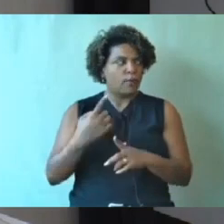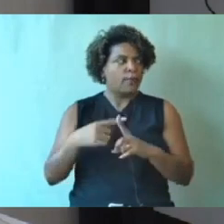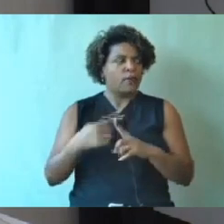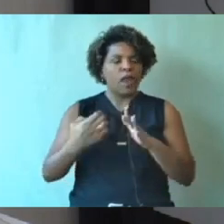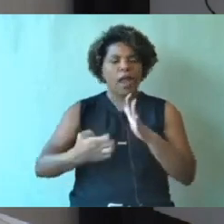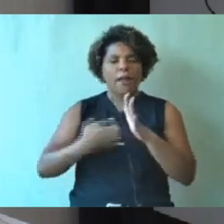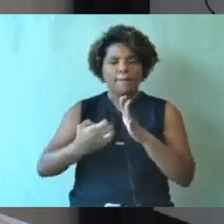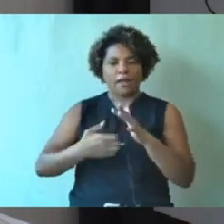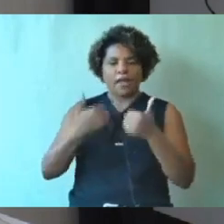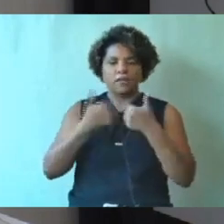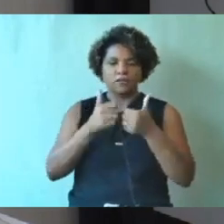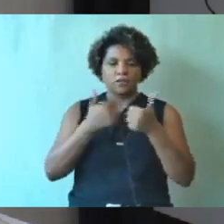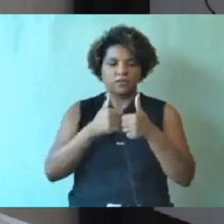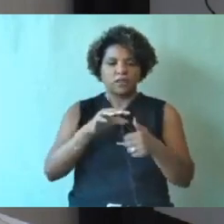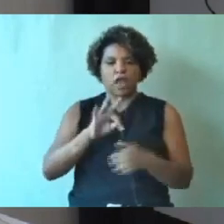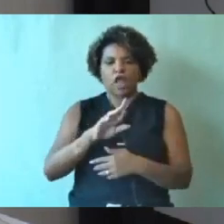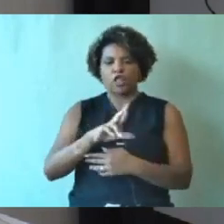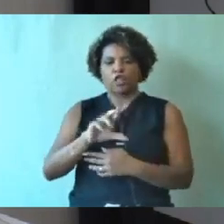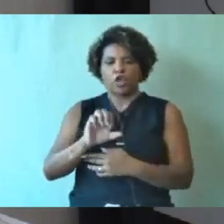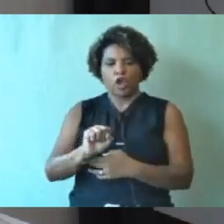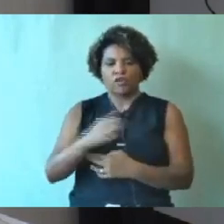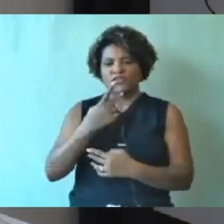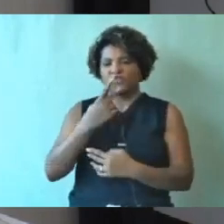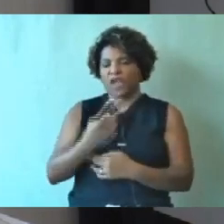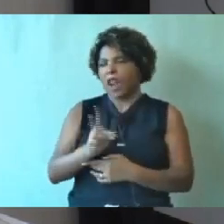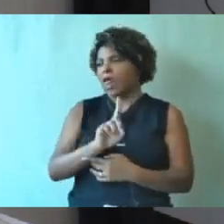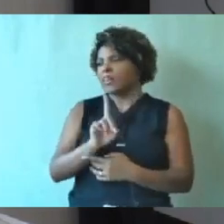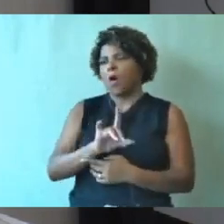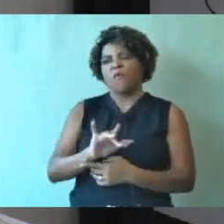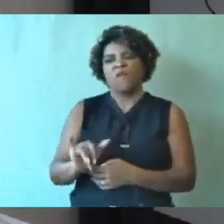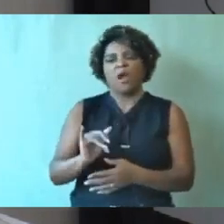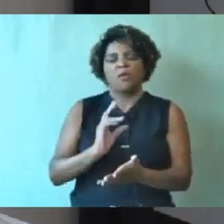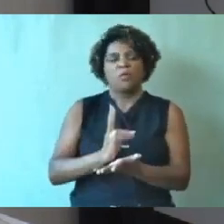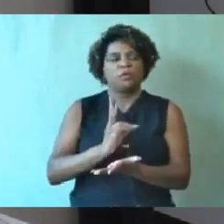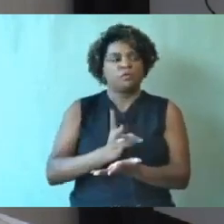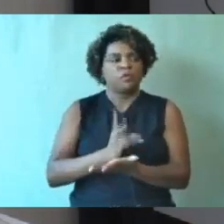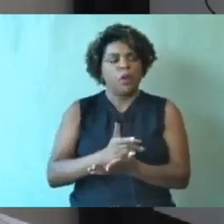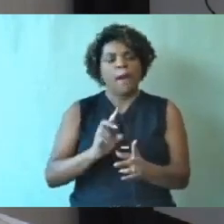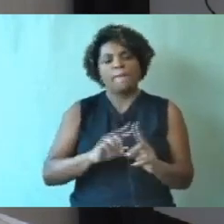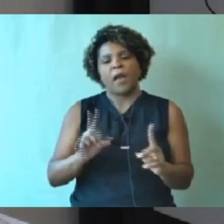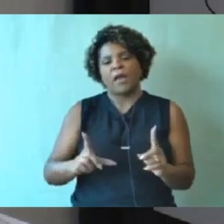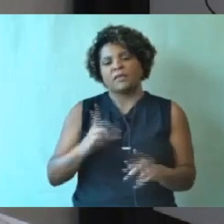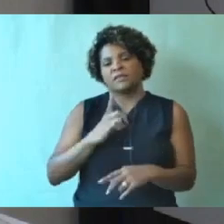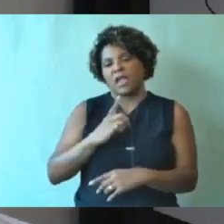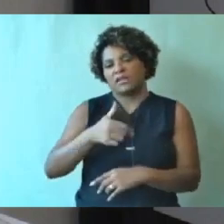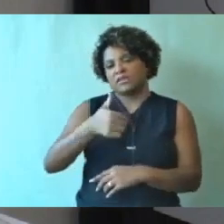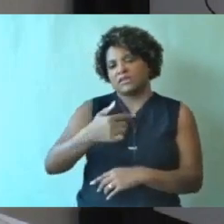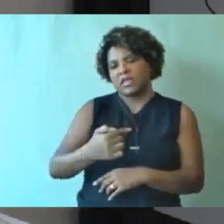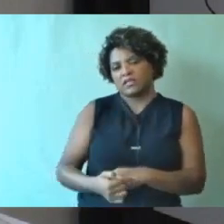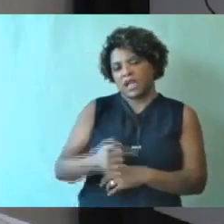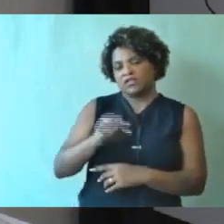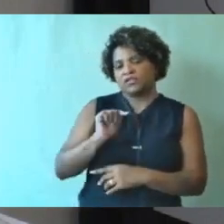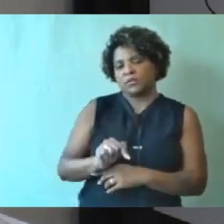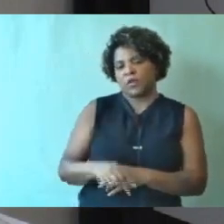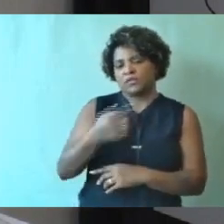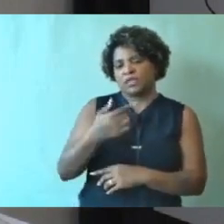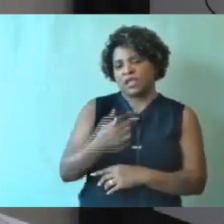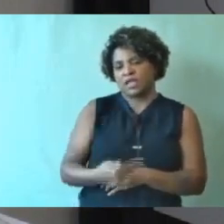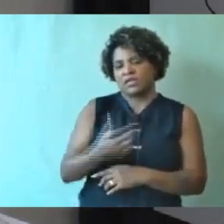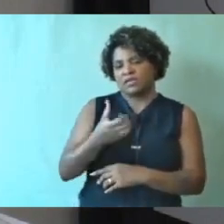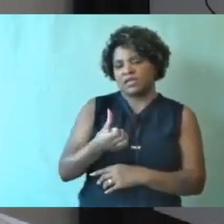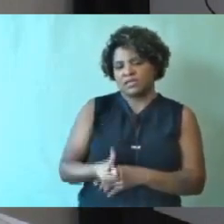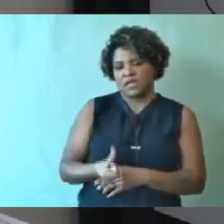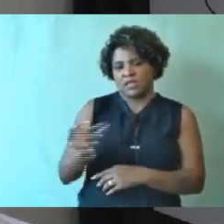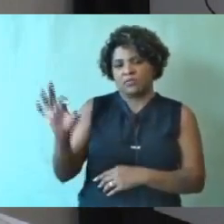vou continuar, e ela representa 17,76% do todo, as demais empresas